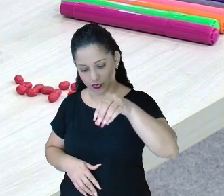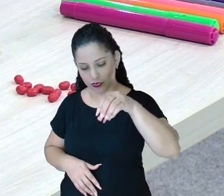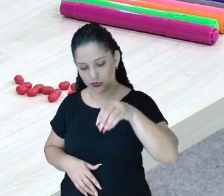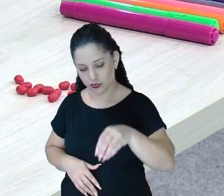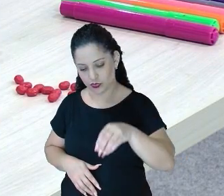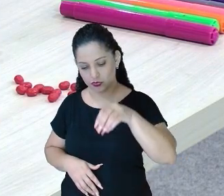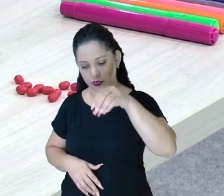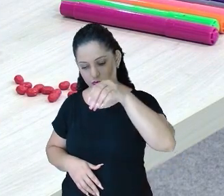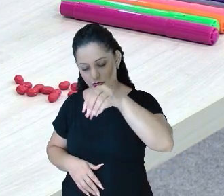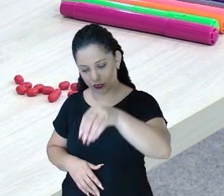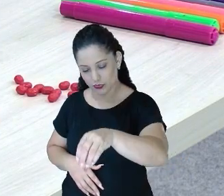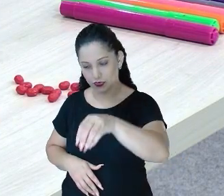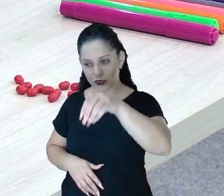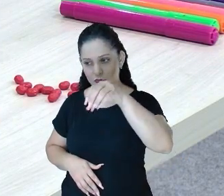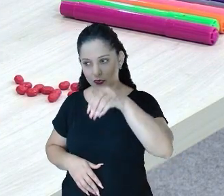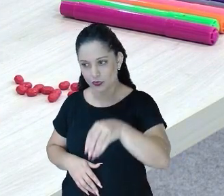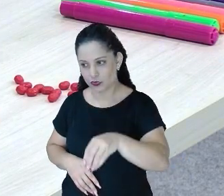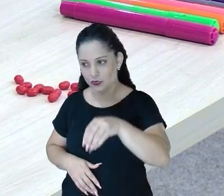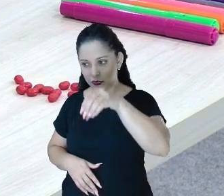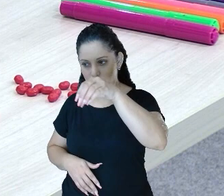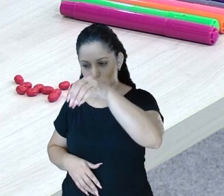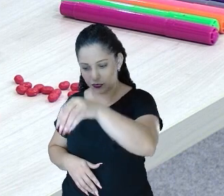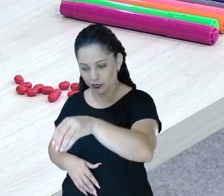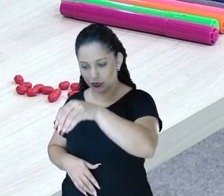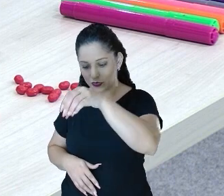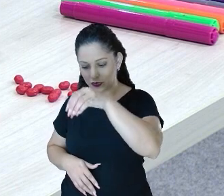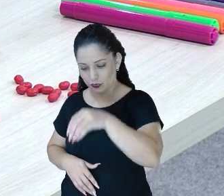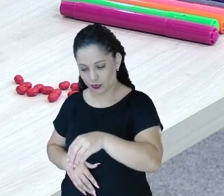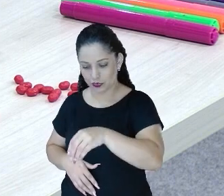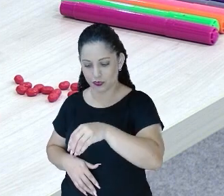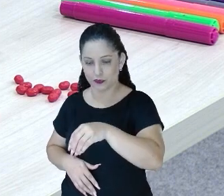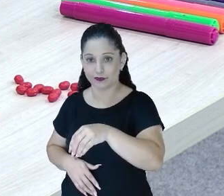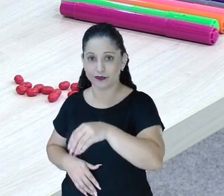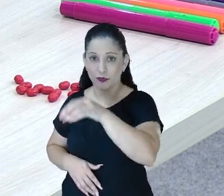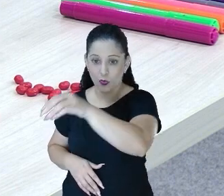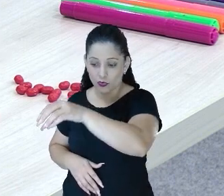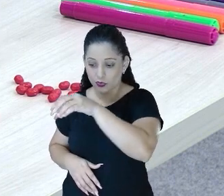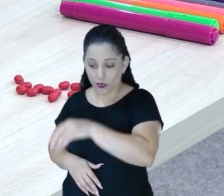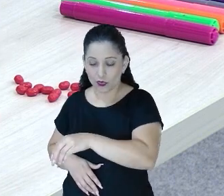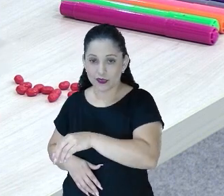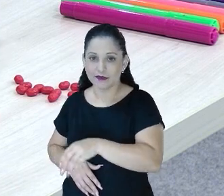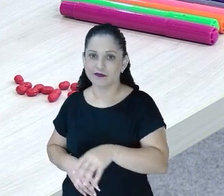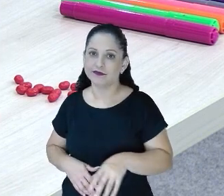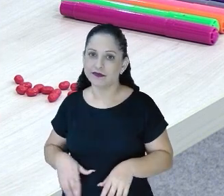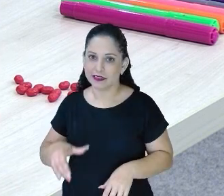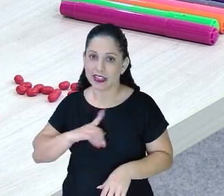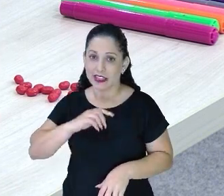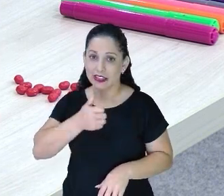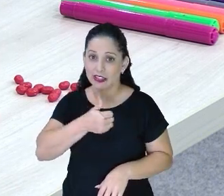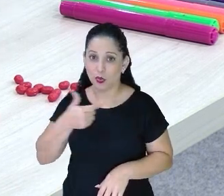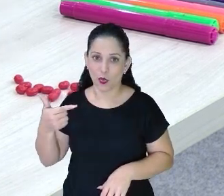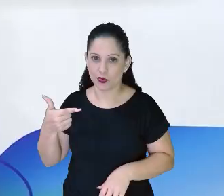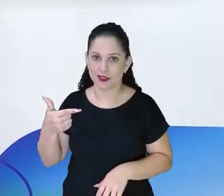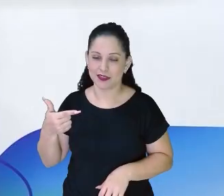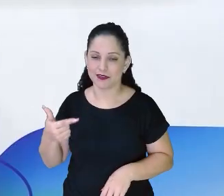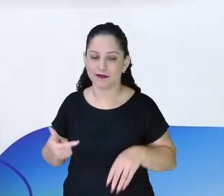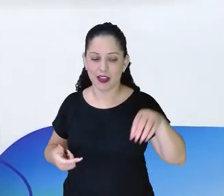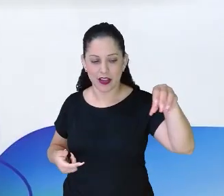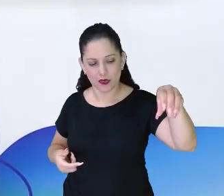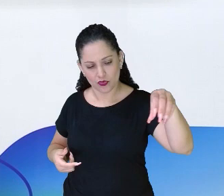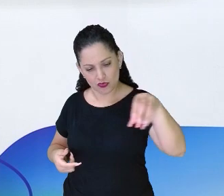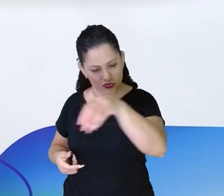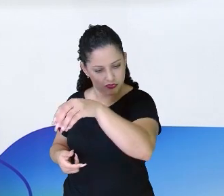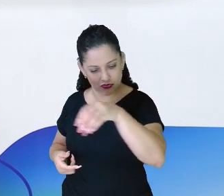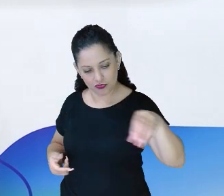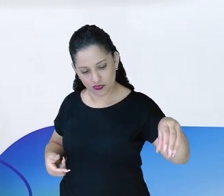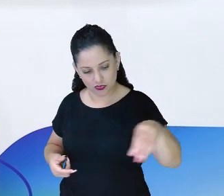4, 5, 6, 7, 8, 9, 10, 11, 12. Eu tenho as minhas 12